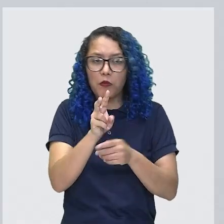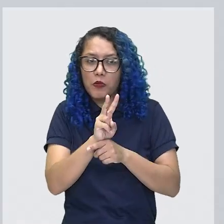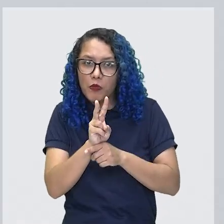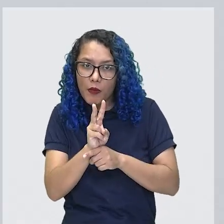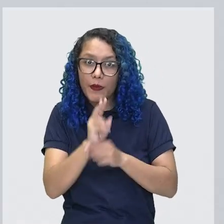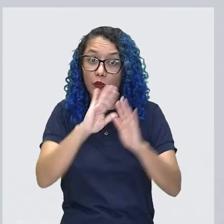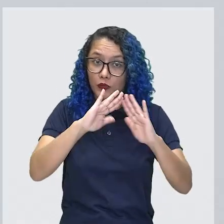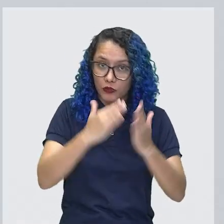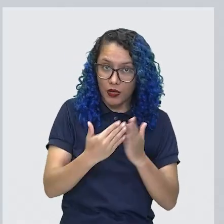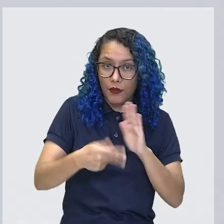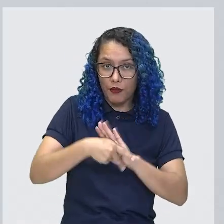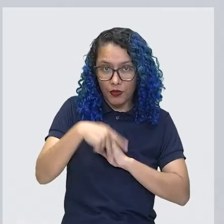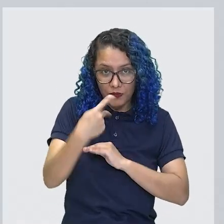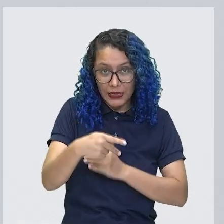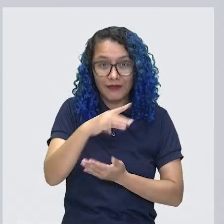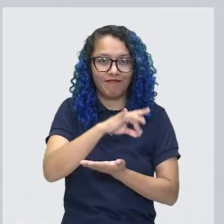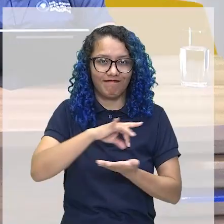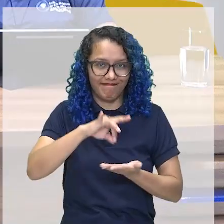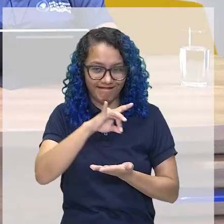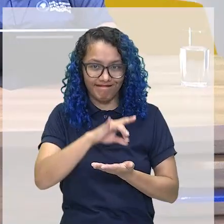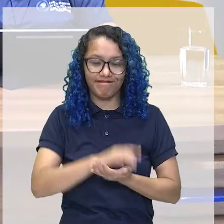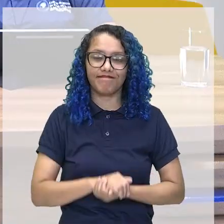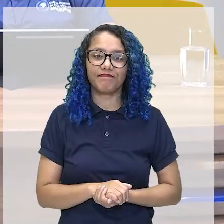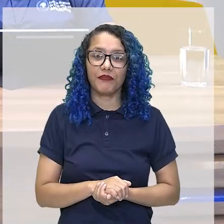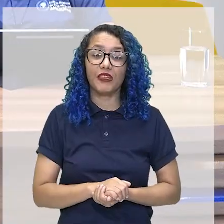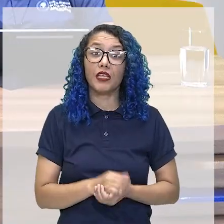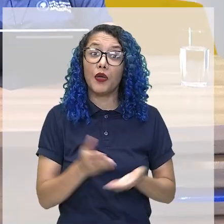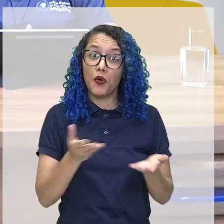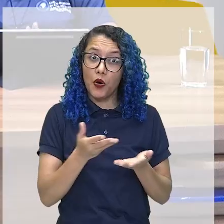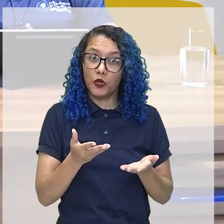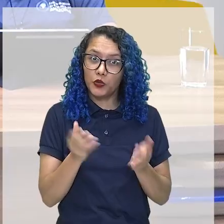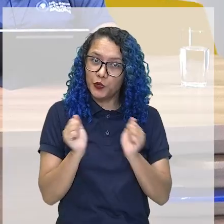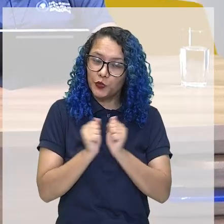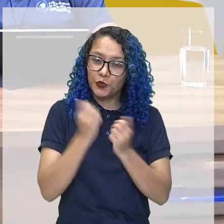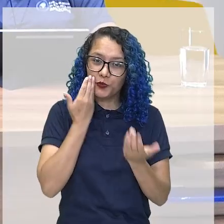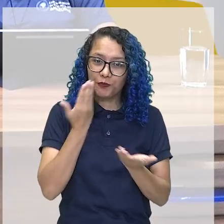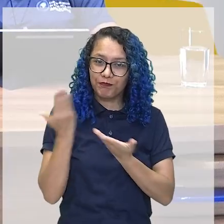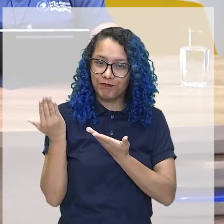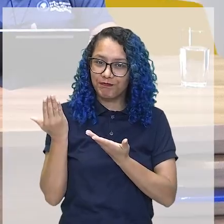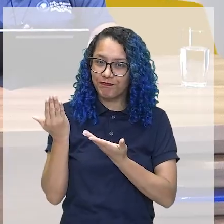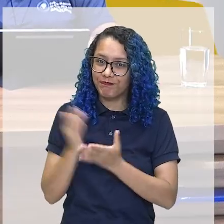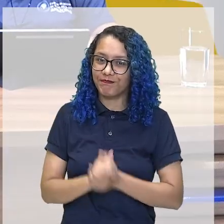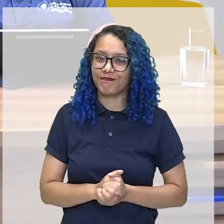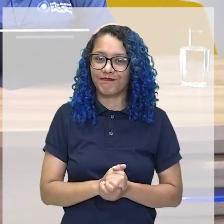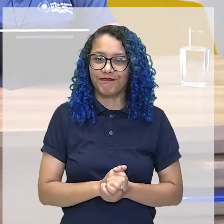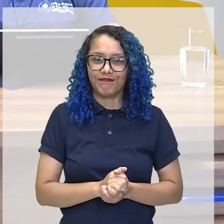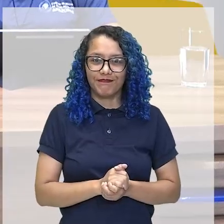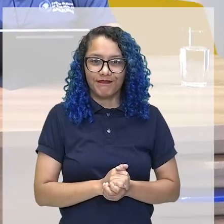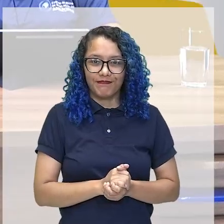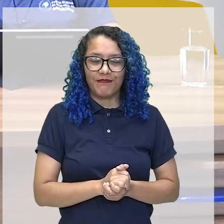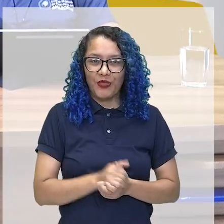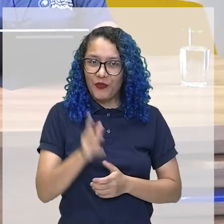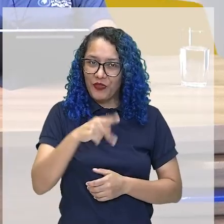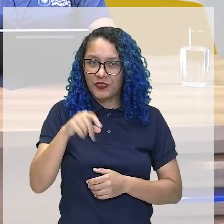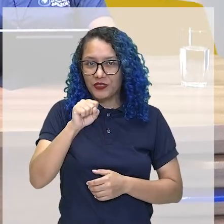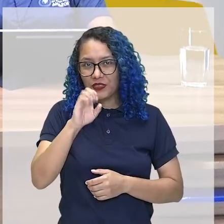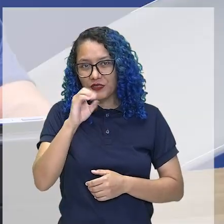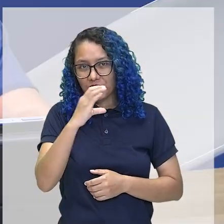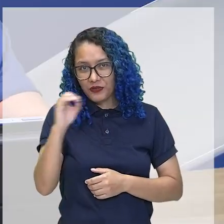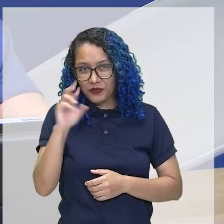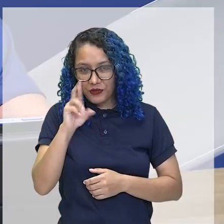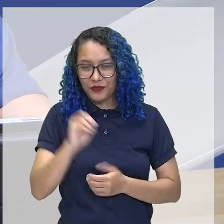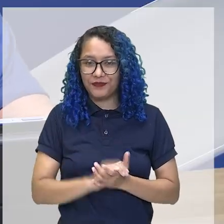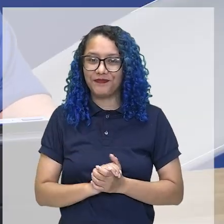Monitoramento Escolar aqui do CMEA. E hoje eu não estou sozinho, eu estou aqui com a professora Socorro.